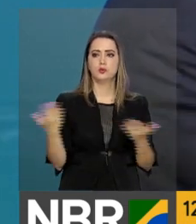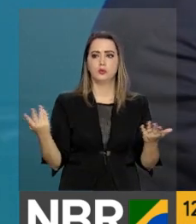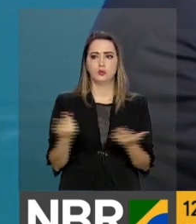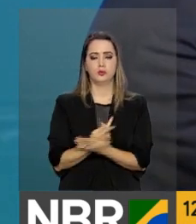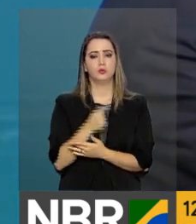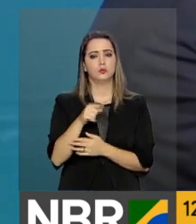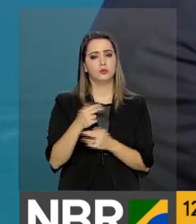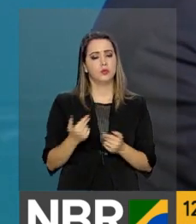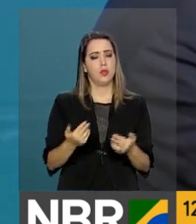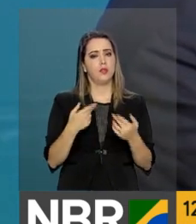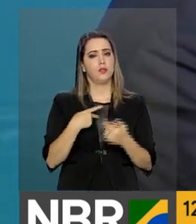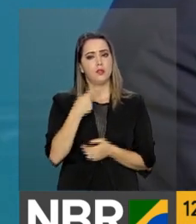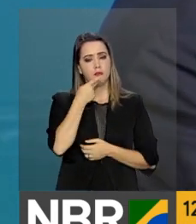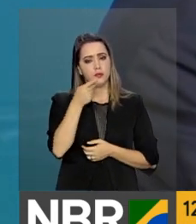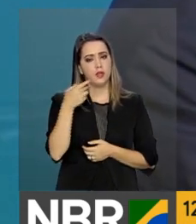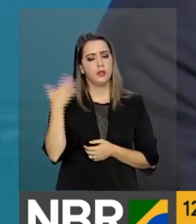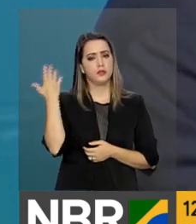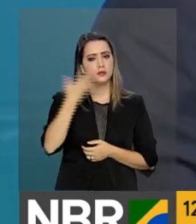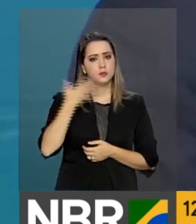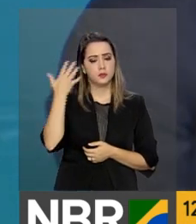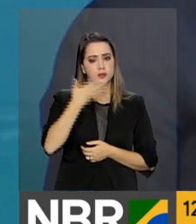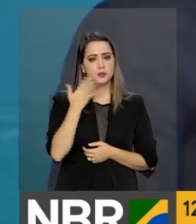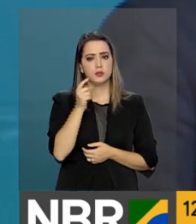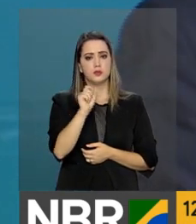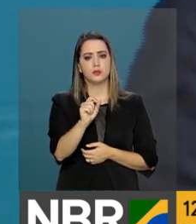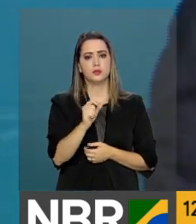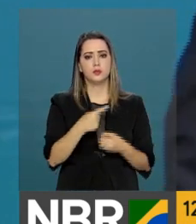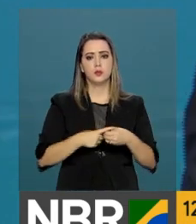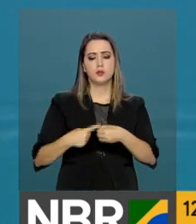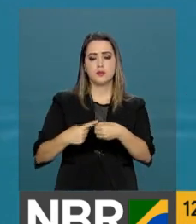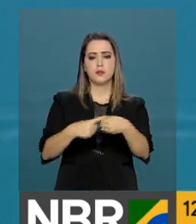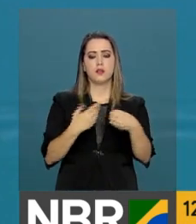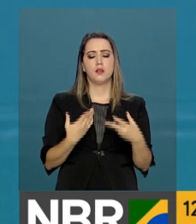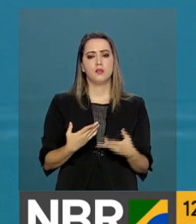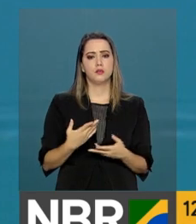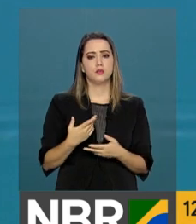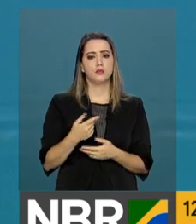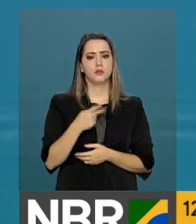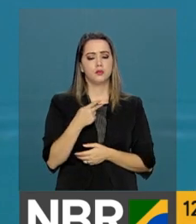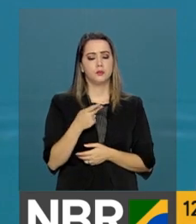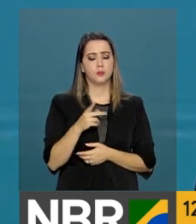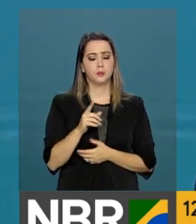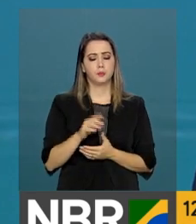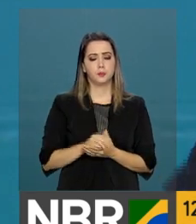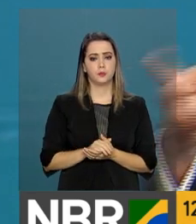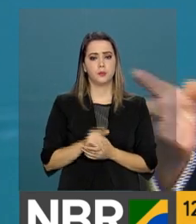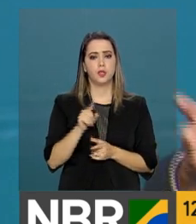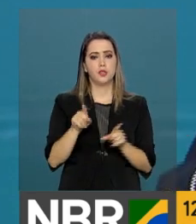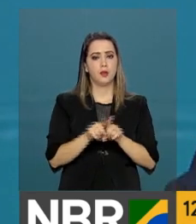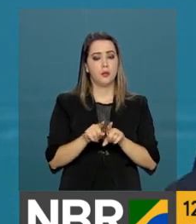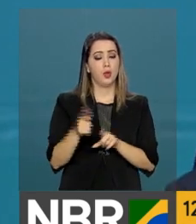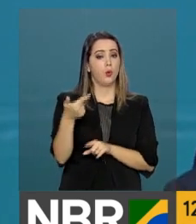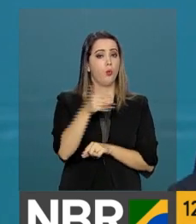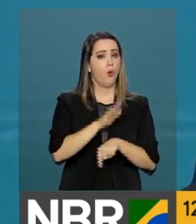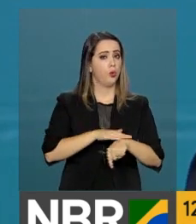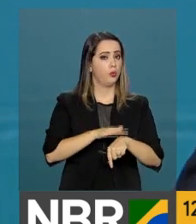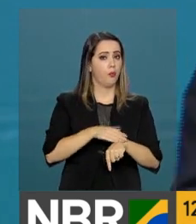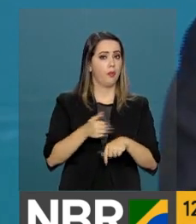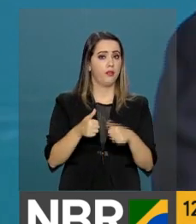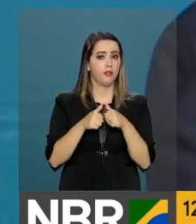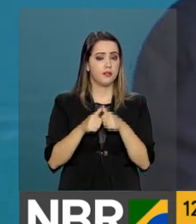Que quando eu conto essas questões referentes ao município, sem contar, viu, Paulo Joukowsky, um outro momento que eu estive